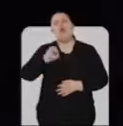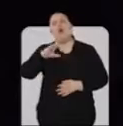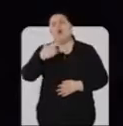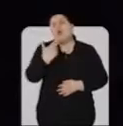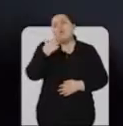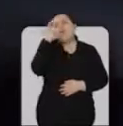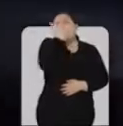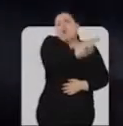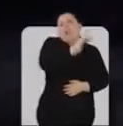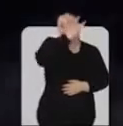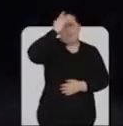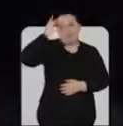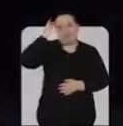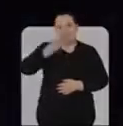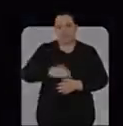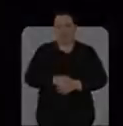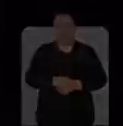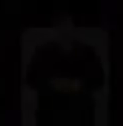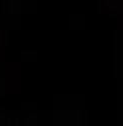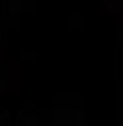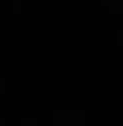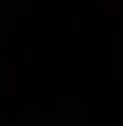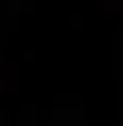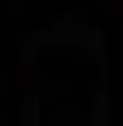ou alguém que sempre esteve do outro lado?